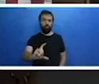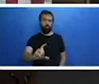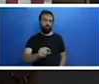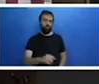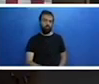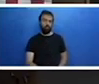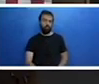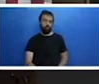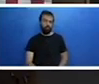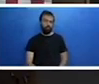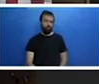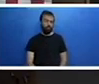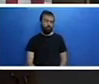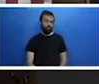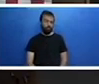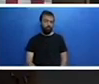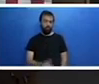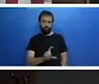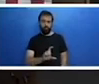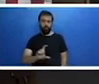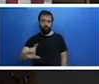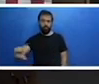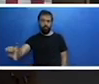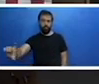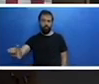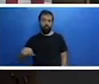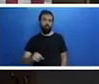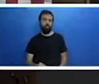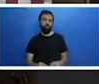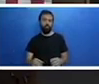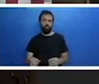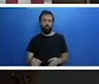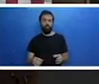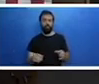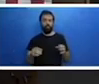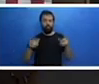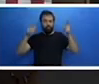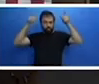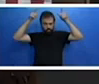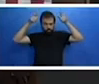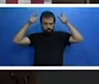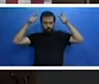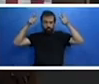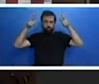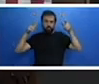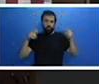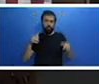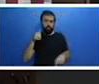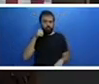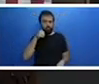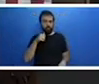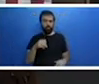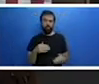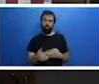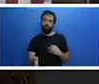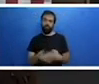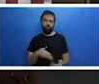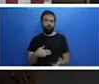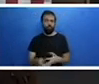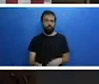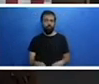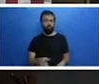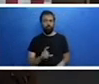quantas casas ele quiser, sempre na diagonal. A rainha, ela faz o que ela quiser, ela só não pula, tá vendo? A